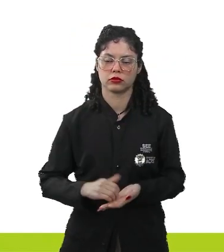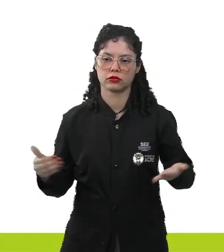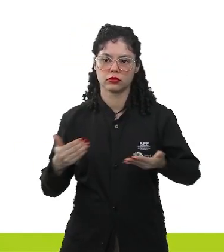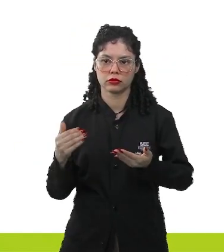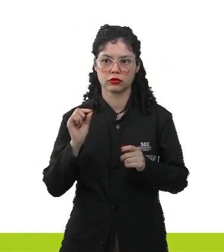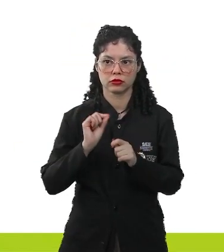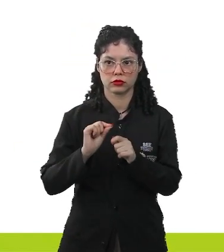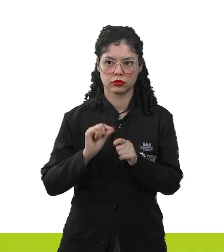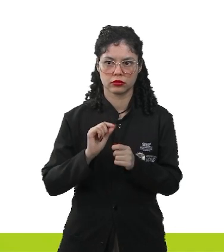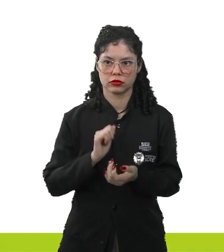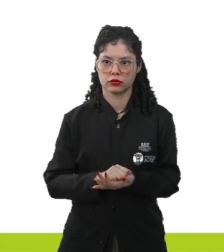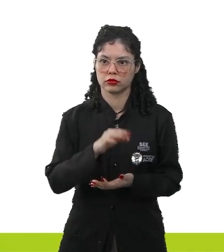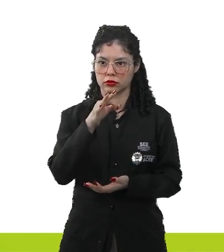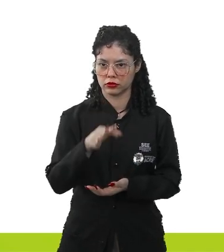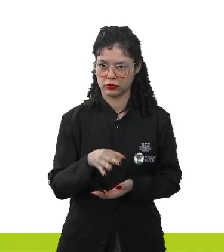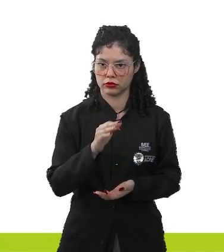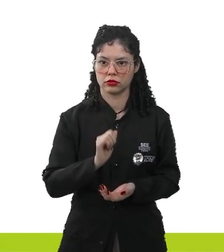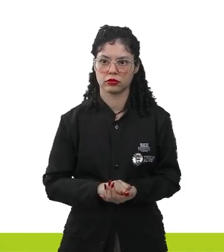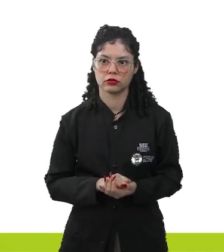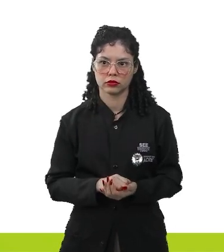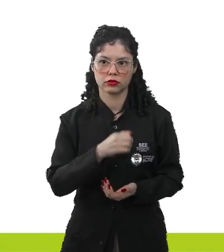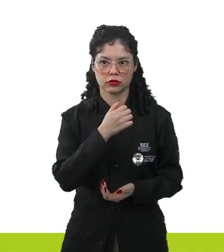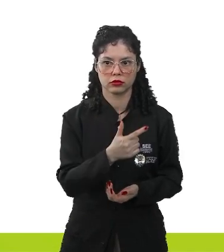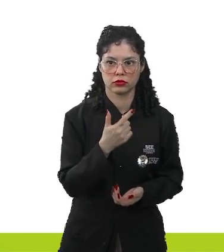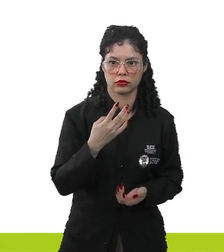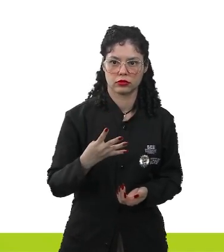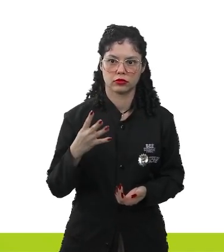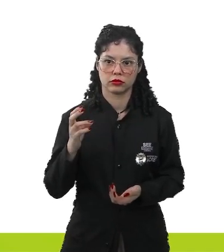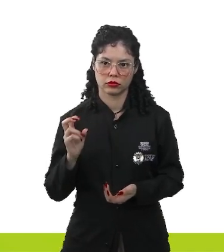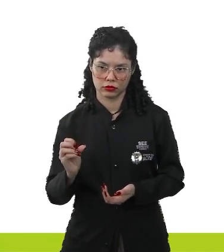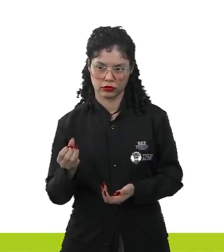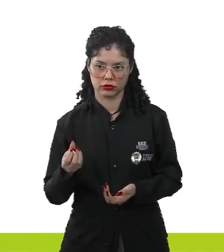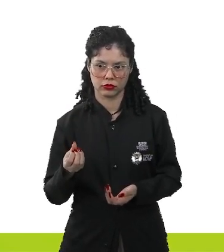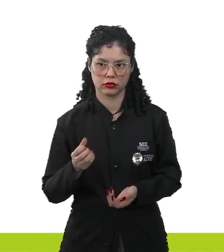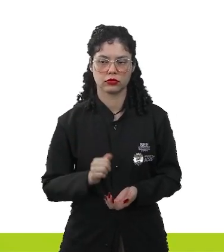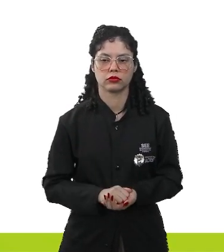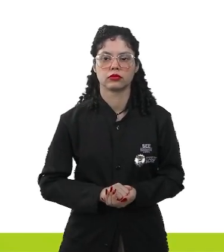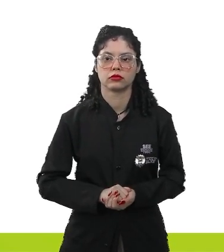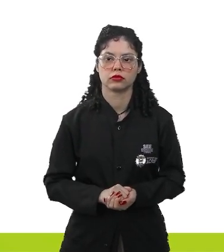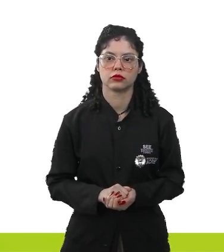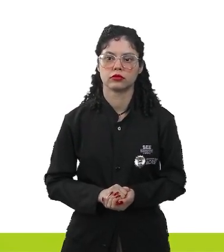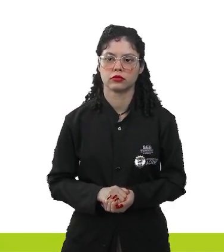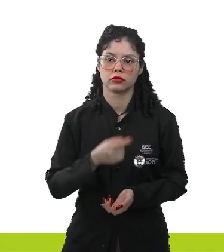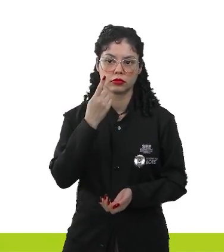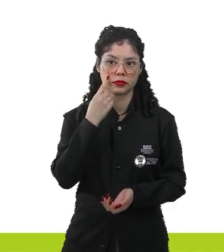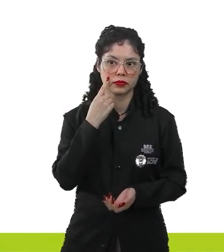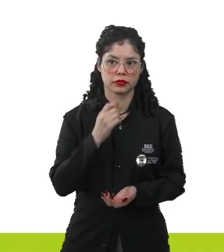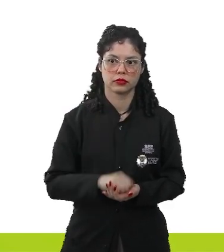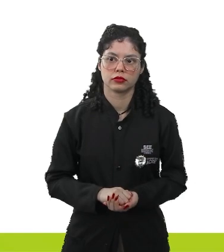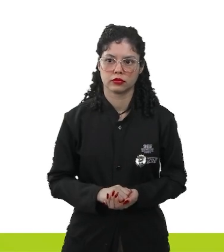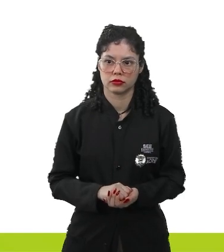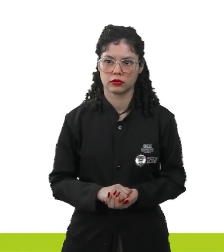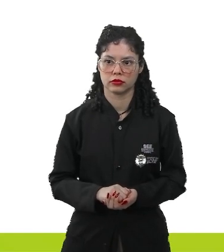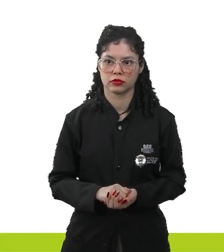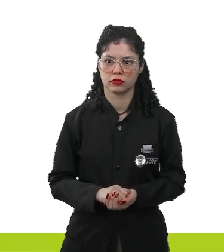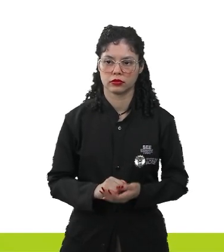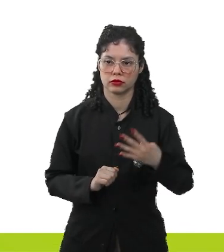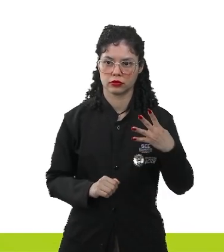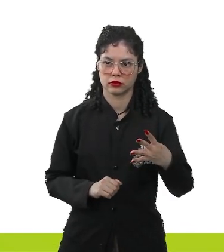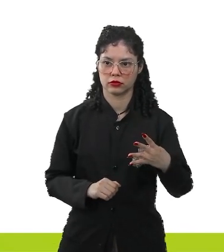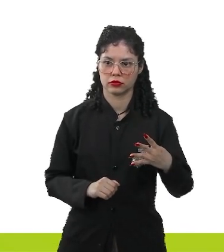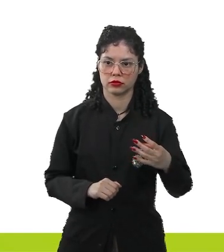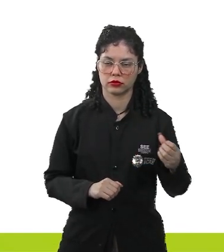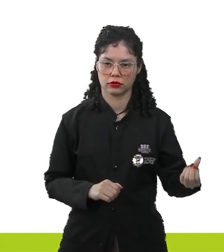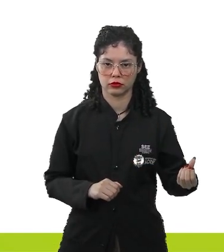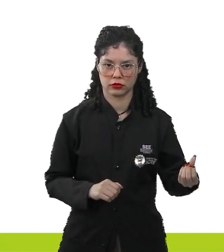fazer se dá certo com os 2, o 4 e o 6 nos vértices. Bora lá. 2, 4